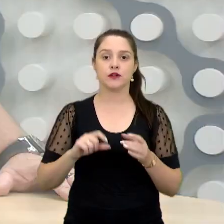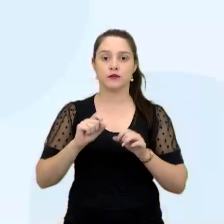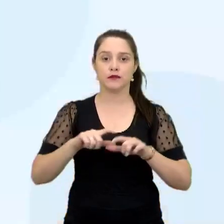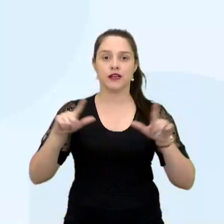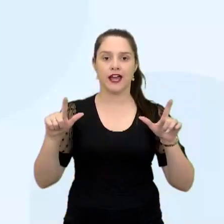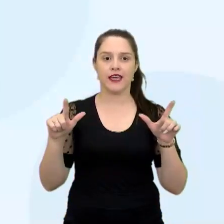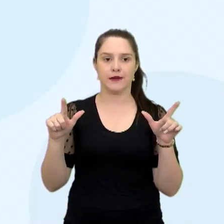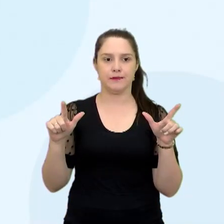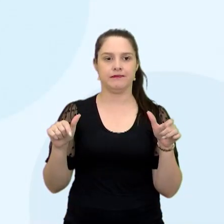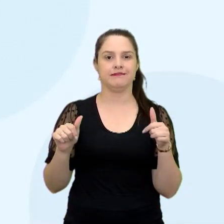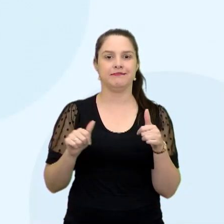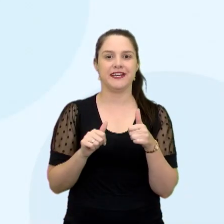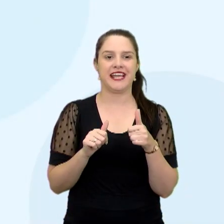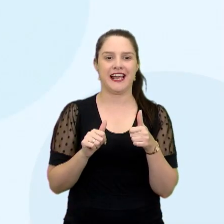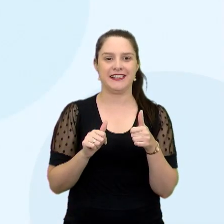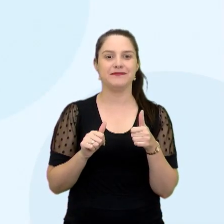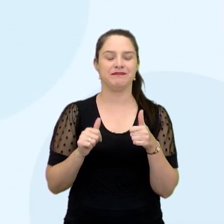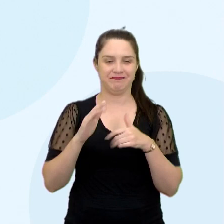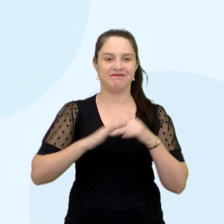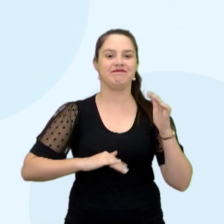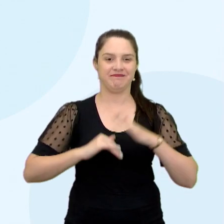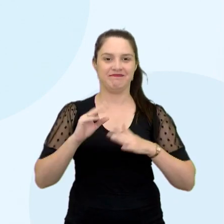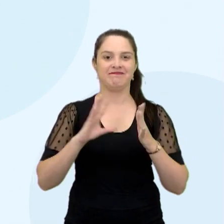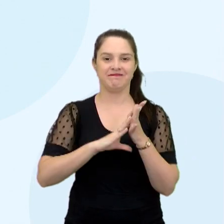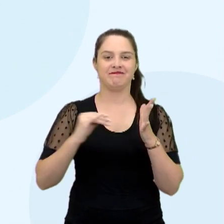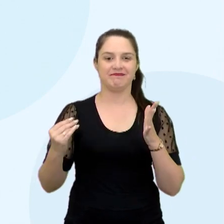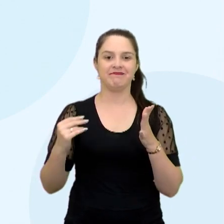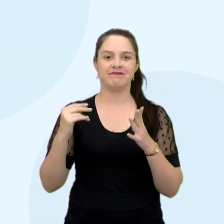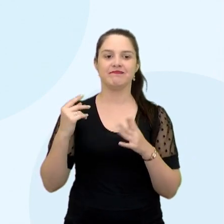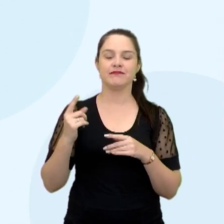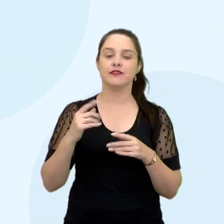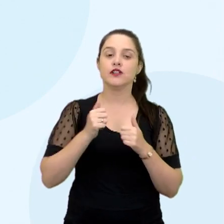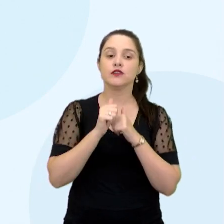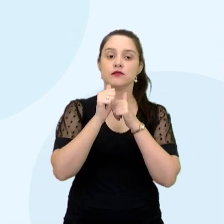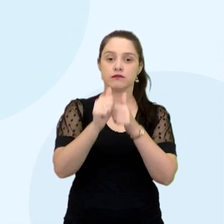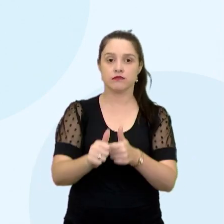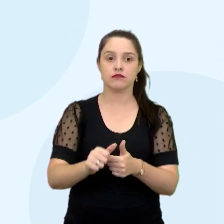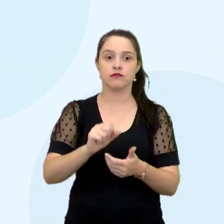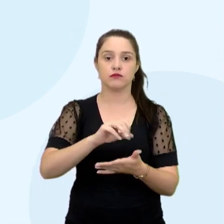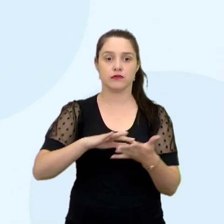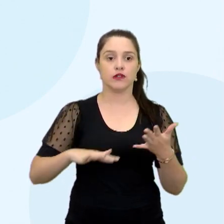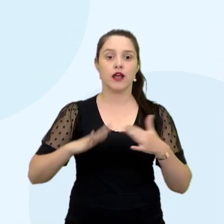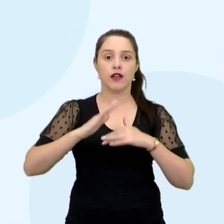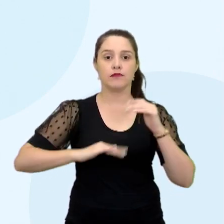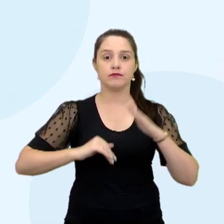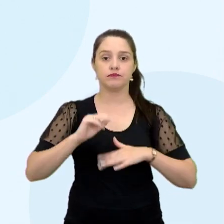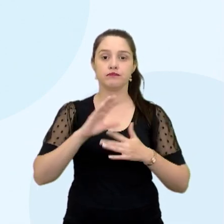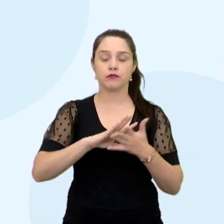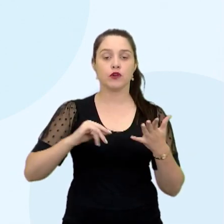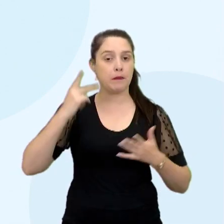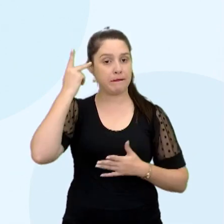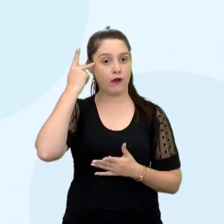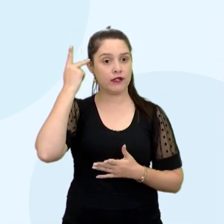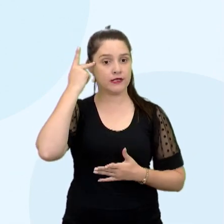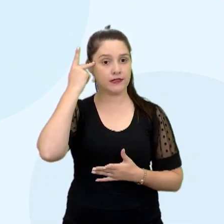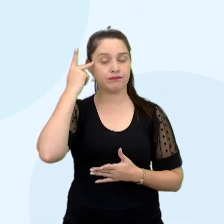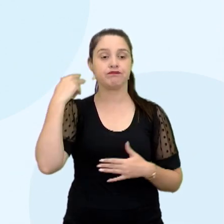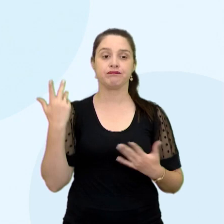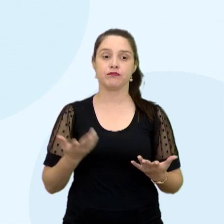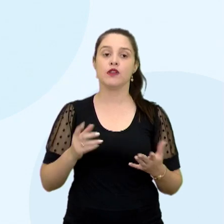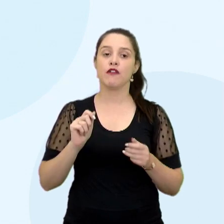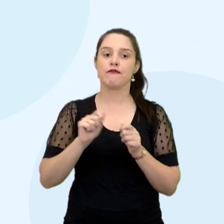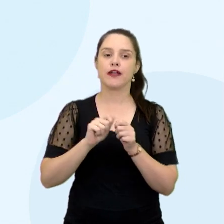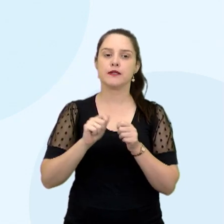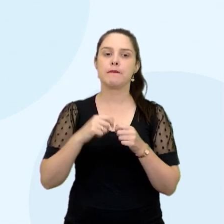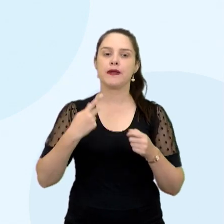vai ver aí as habilidades do currículo, Então tá aí as habilidades do currículo paulista, que faz